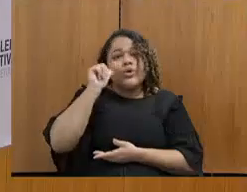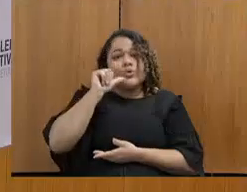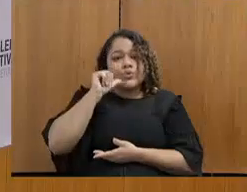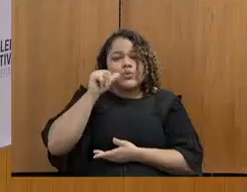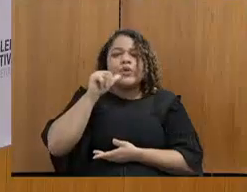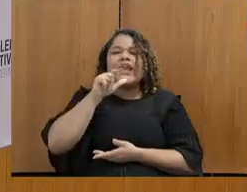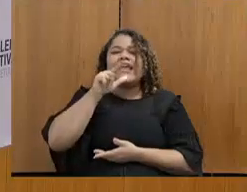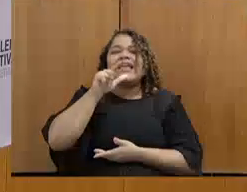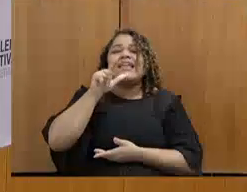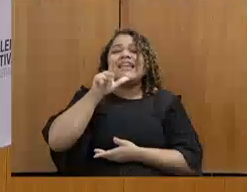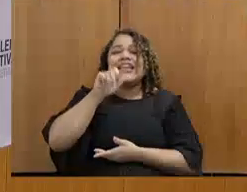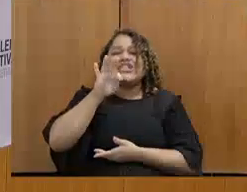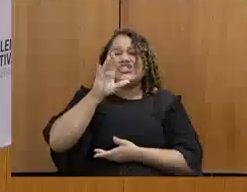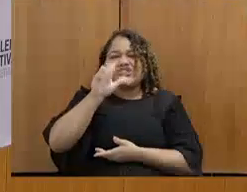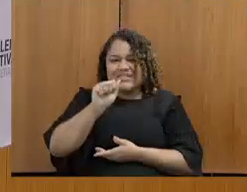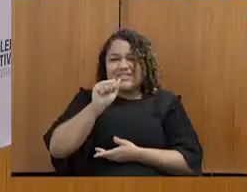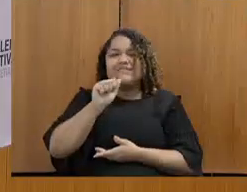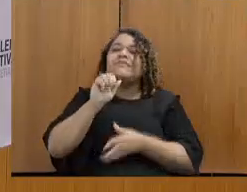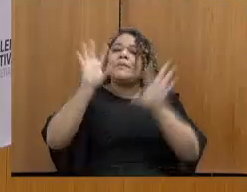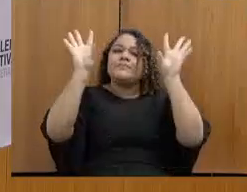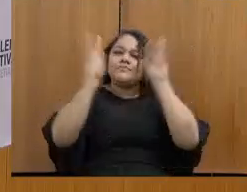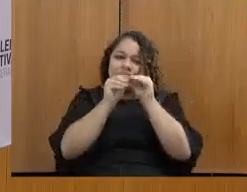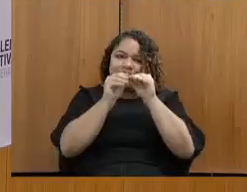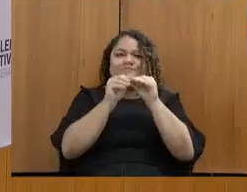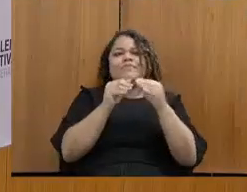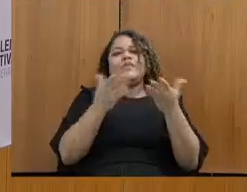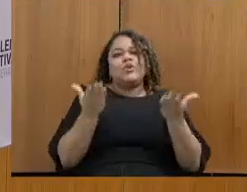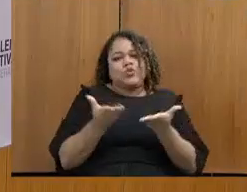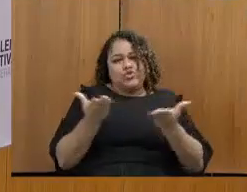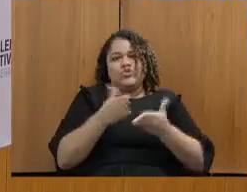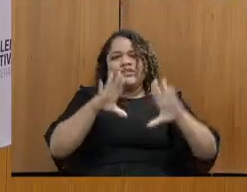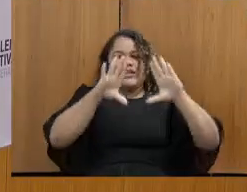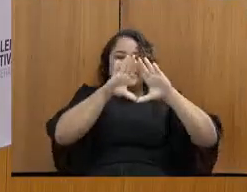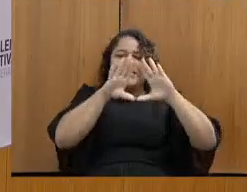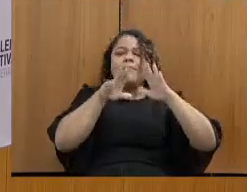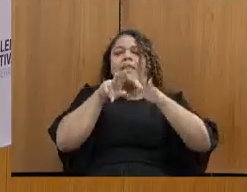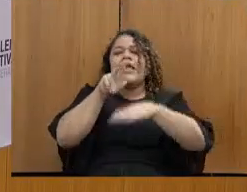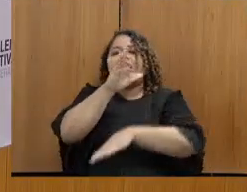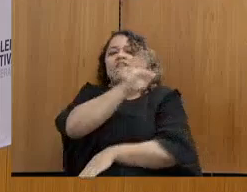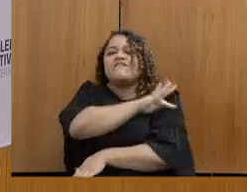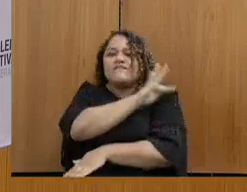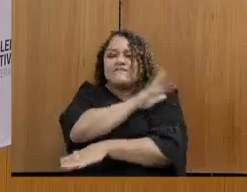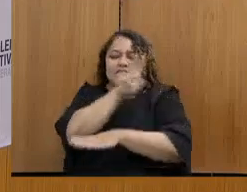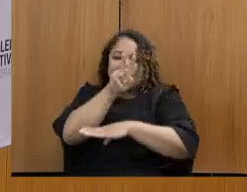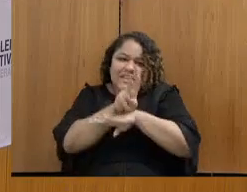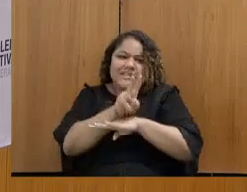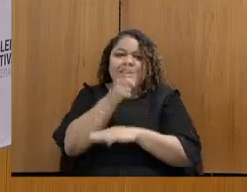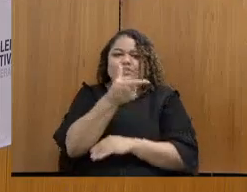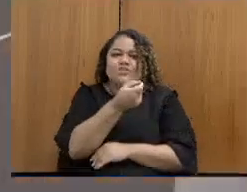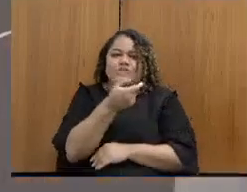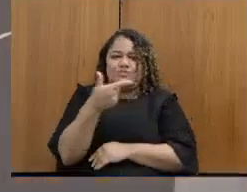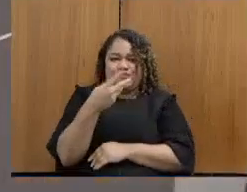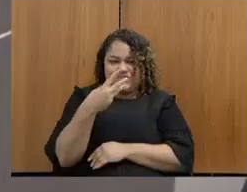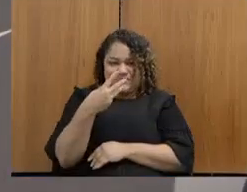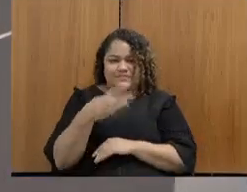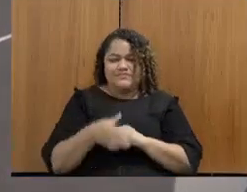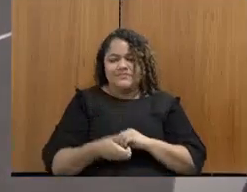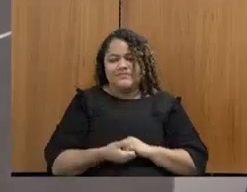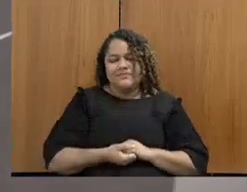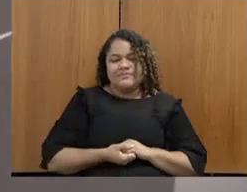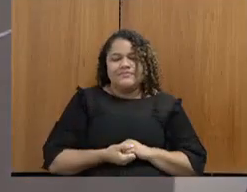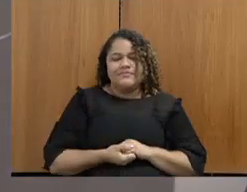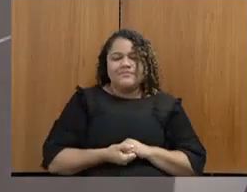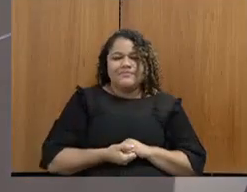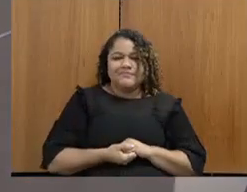finais do Assembleia fiscaliza 2023 fora da palavra eu gostaria de